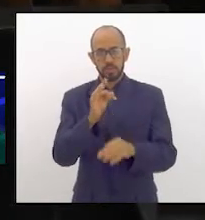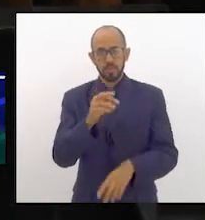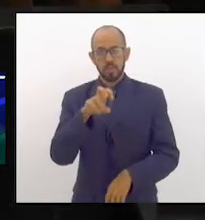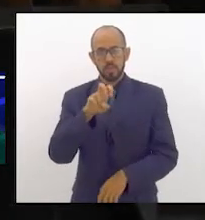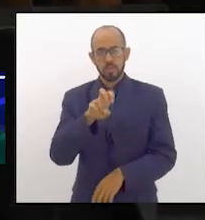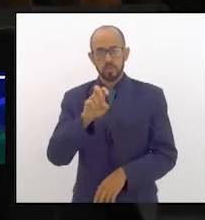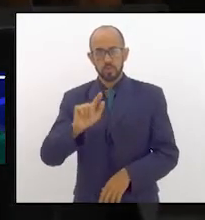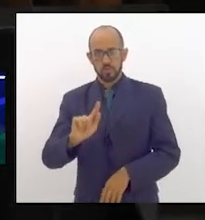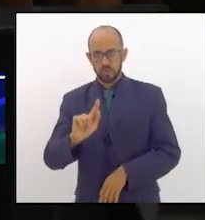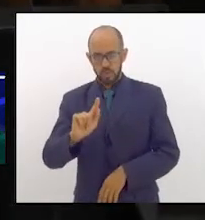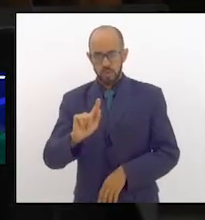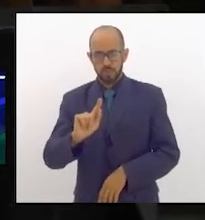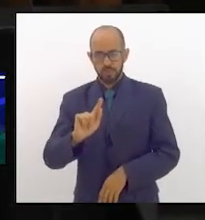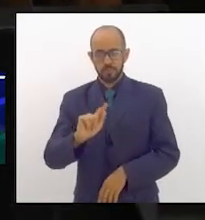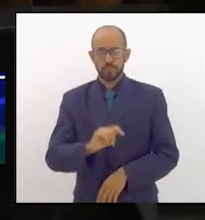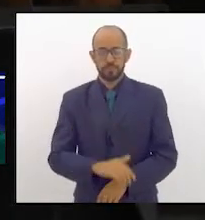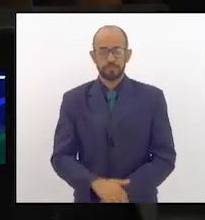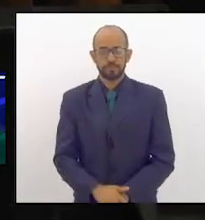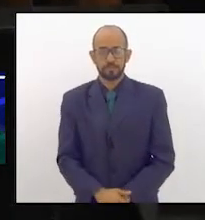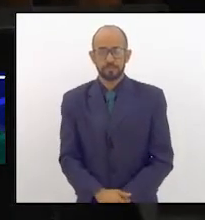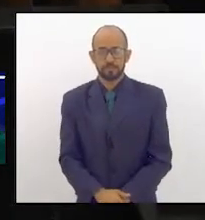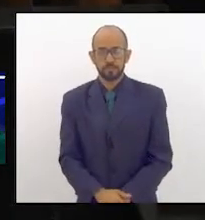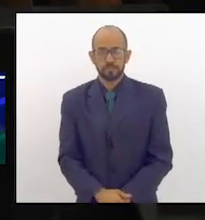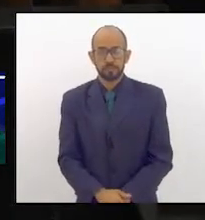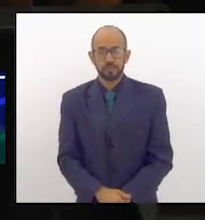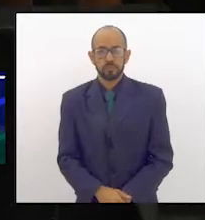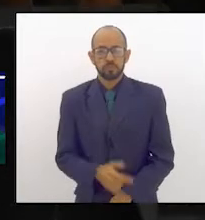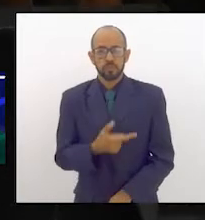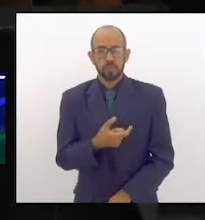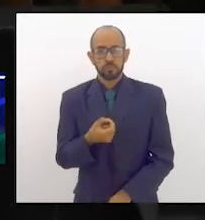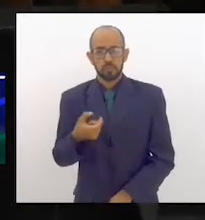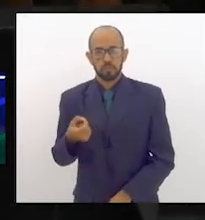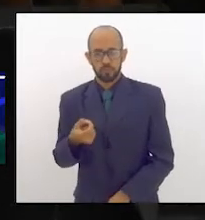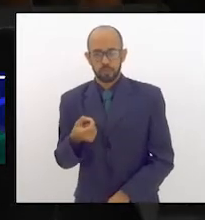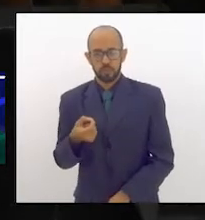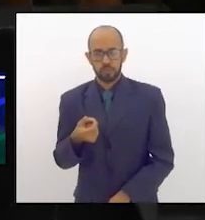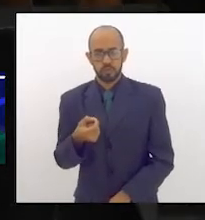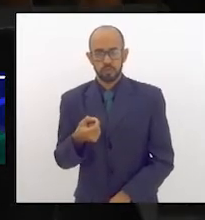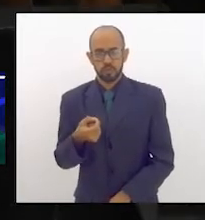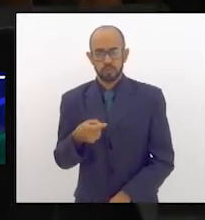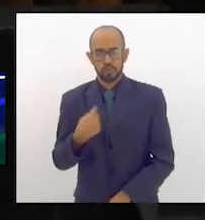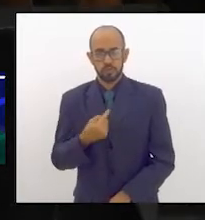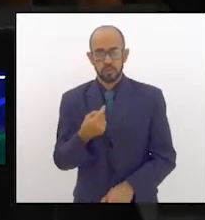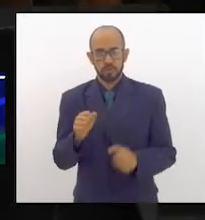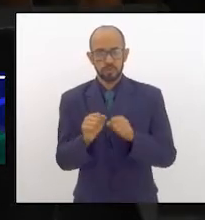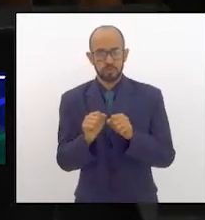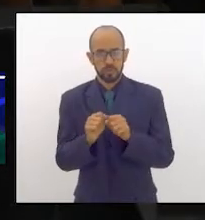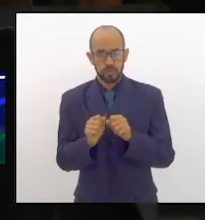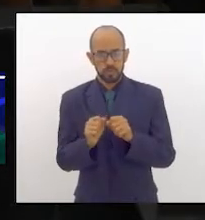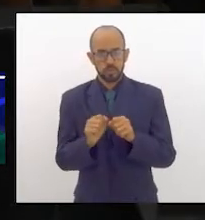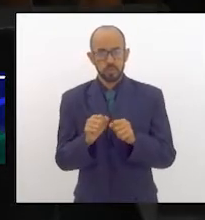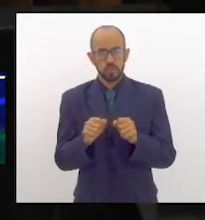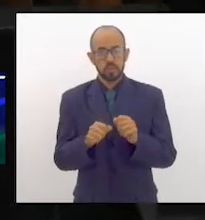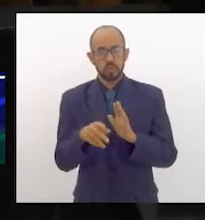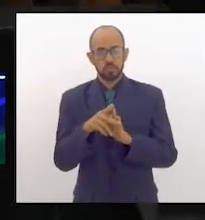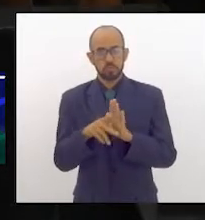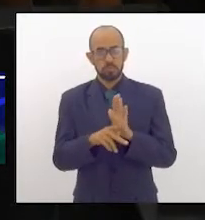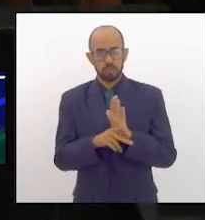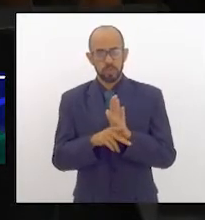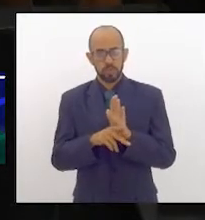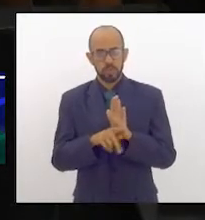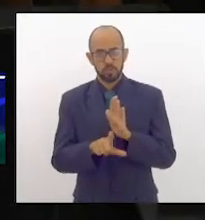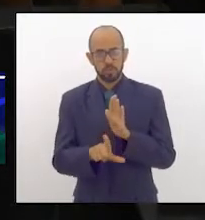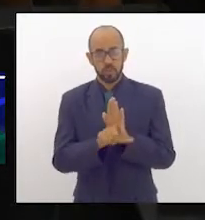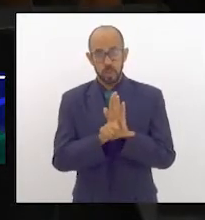geração 5g estão em 2020 construímos esse projeto de